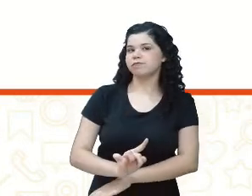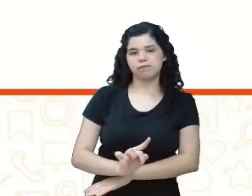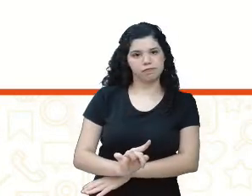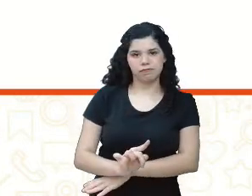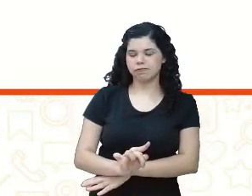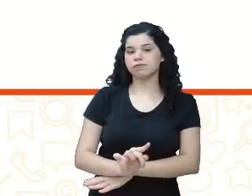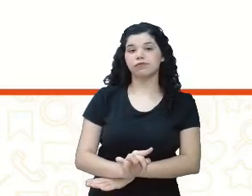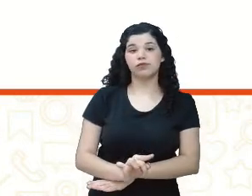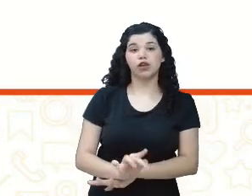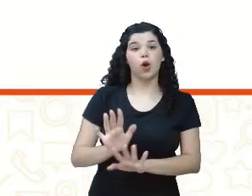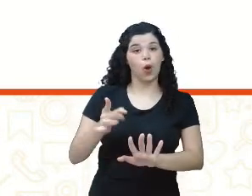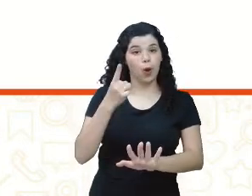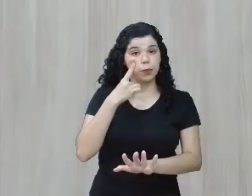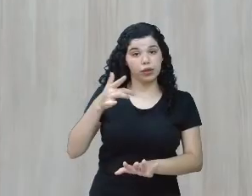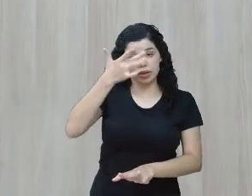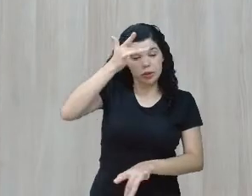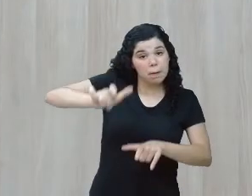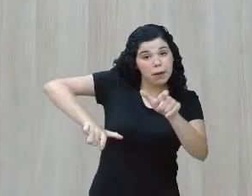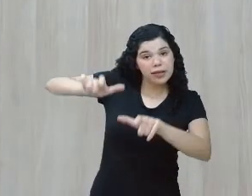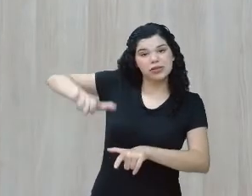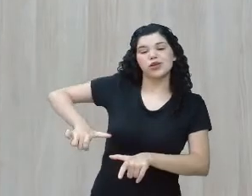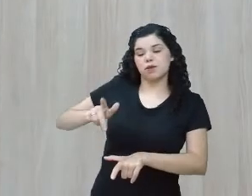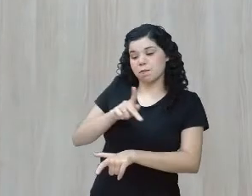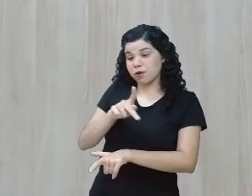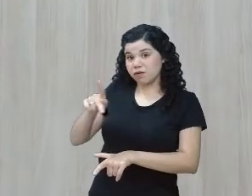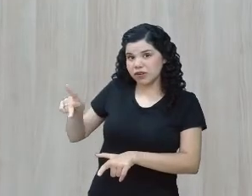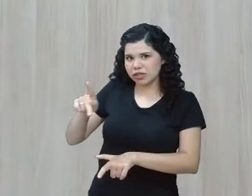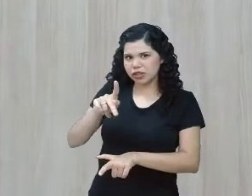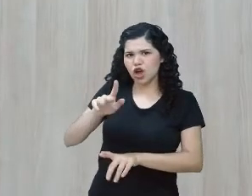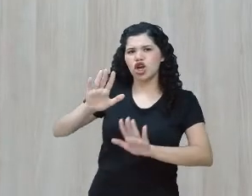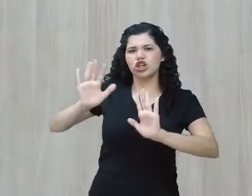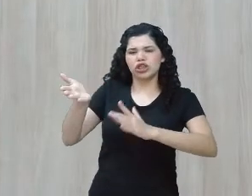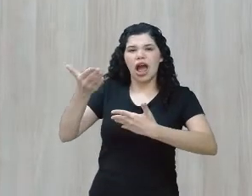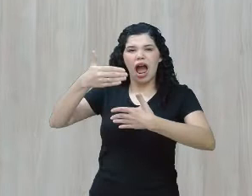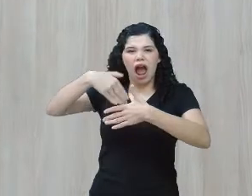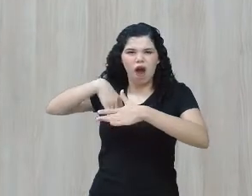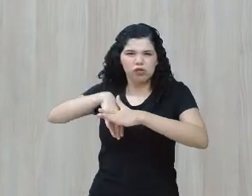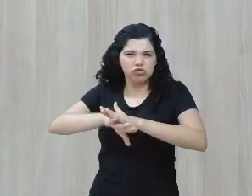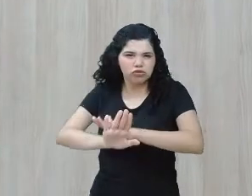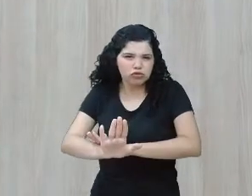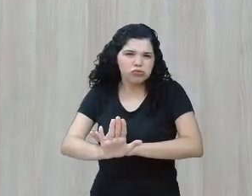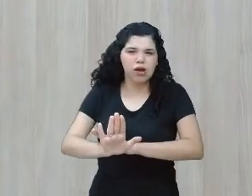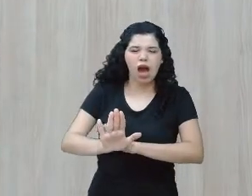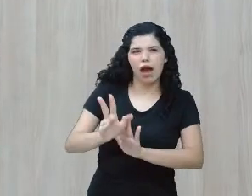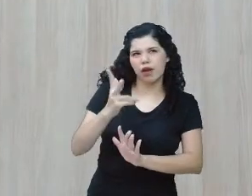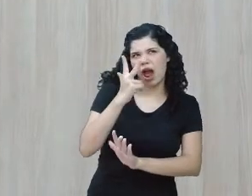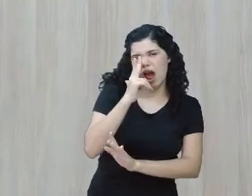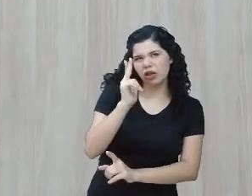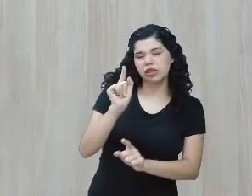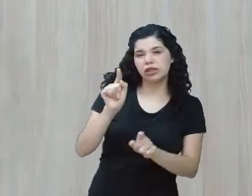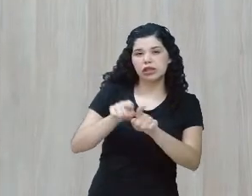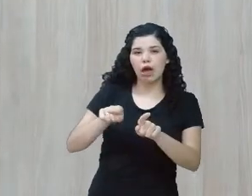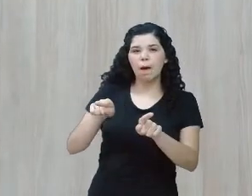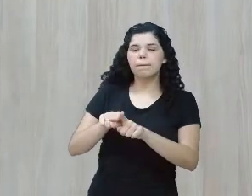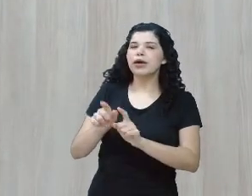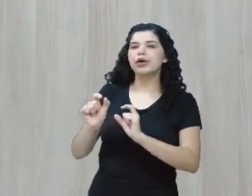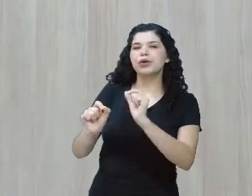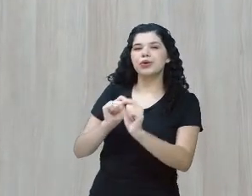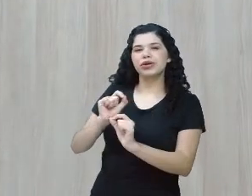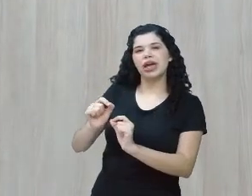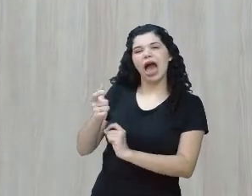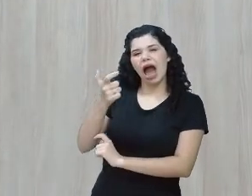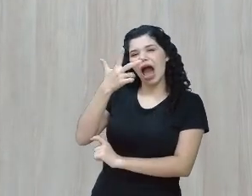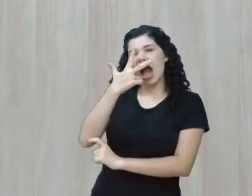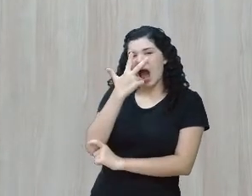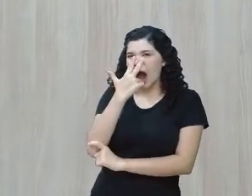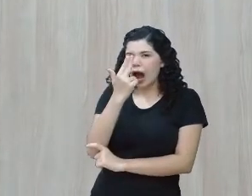As pessoas, os professores, se acostumaram, talvez, ou foi passado para eles essa